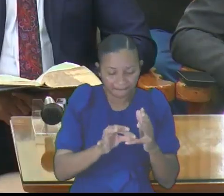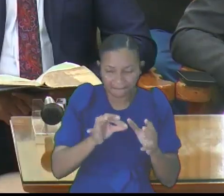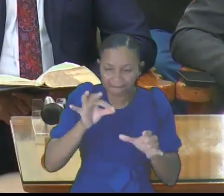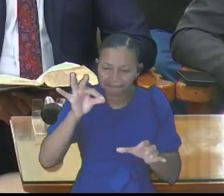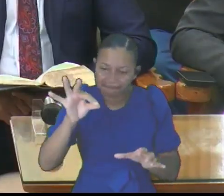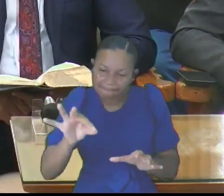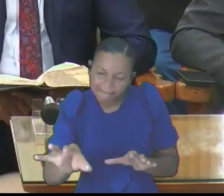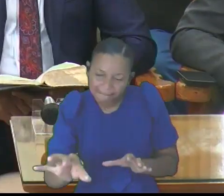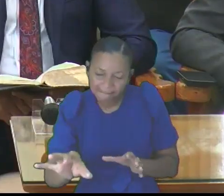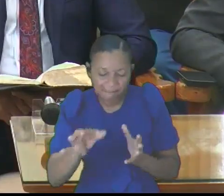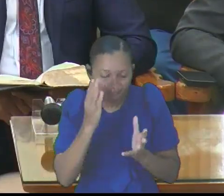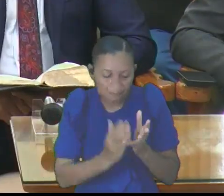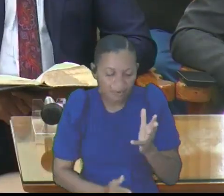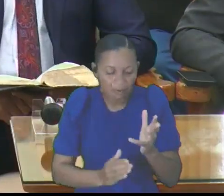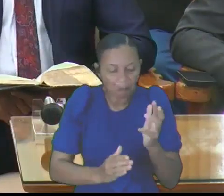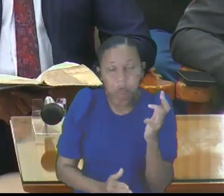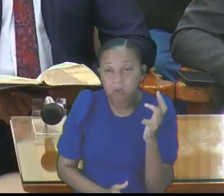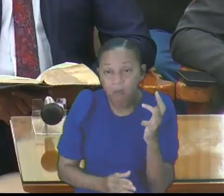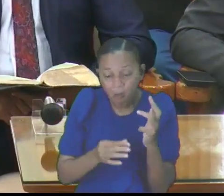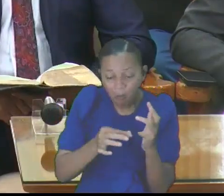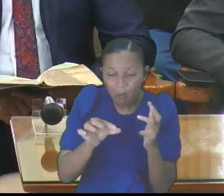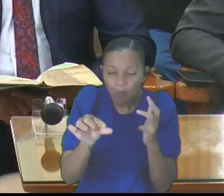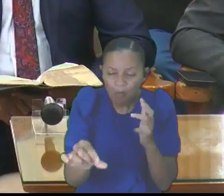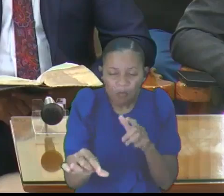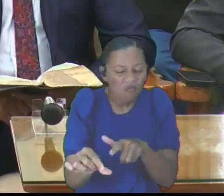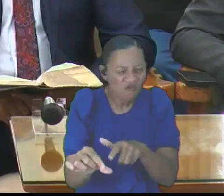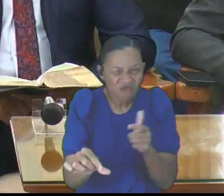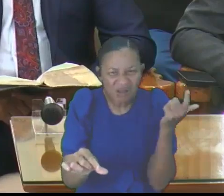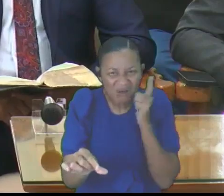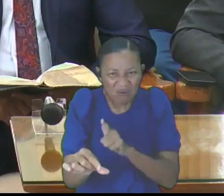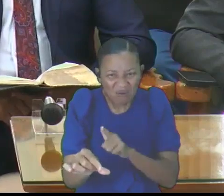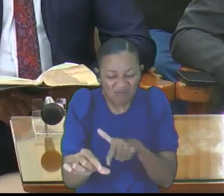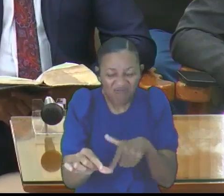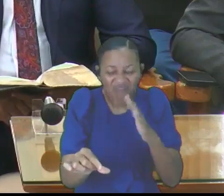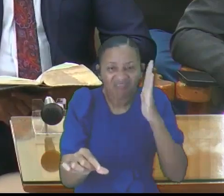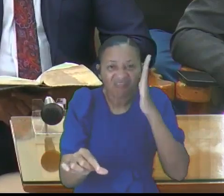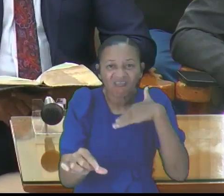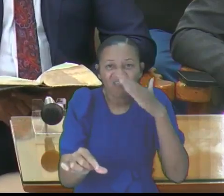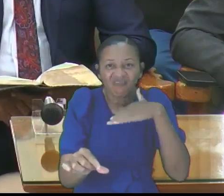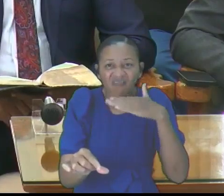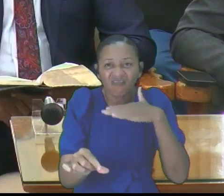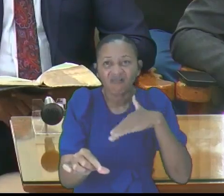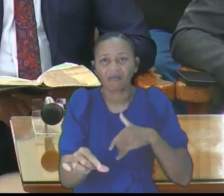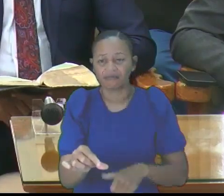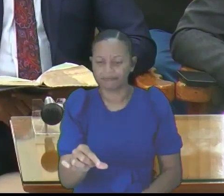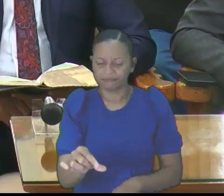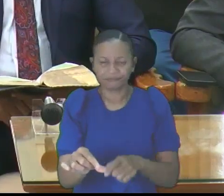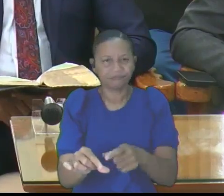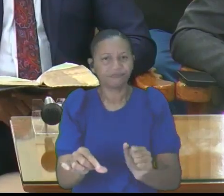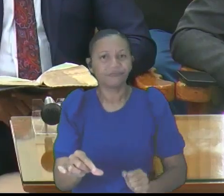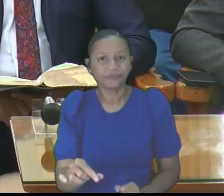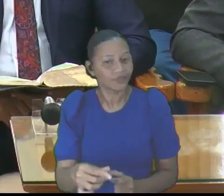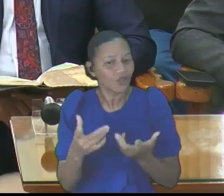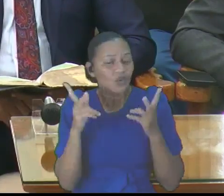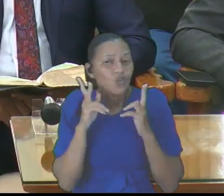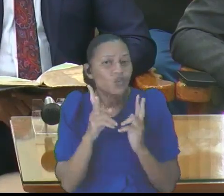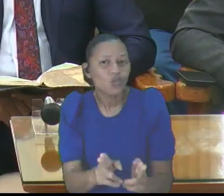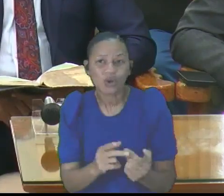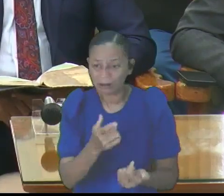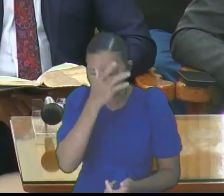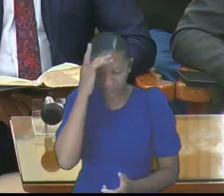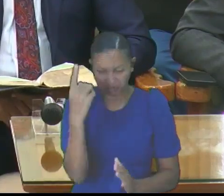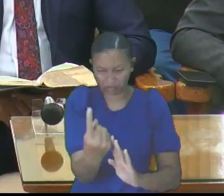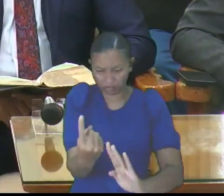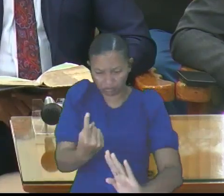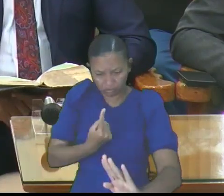que vai acontecer com aquele dedo que você deixou isolado? Ele vai apodrecer. E é o resultado das pessoas que se